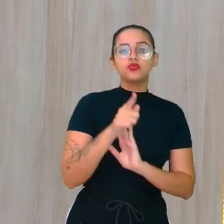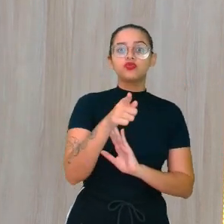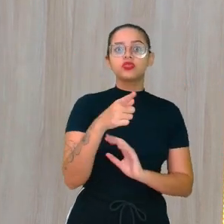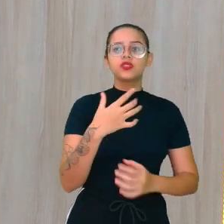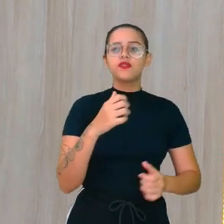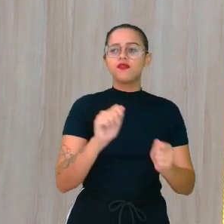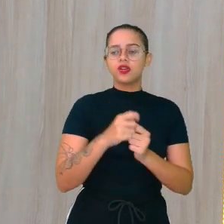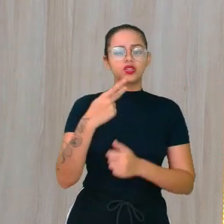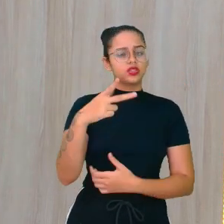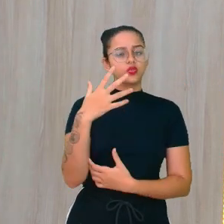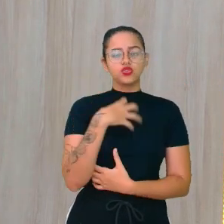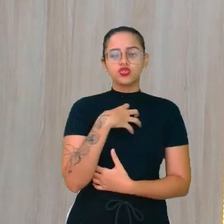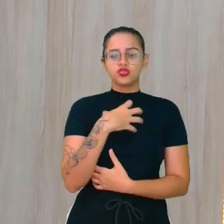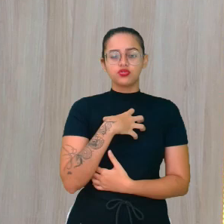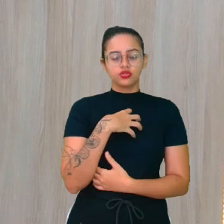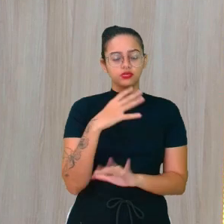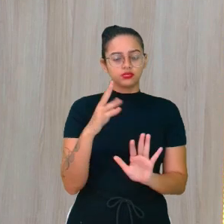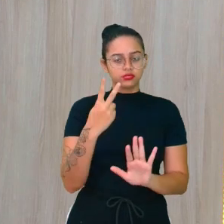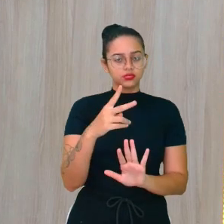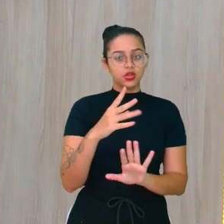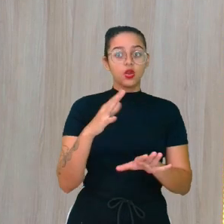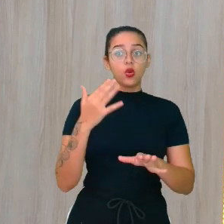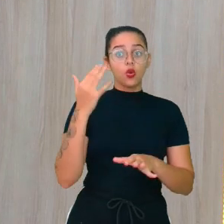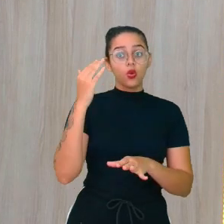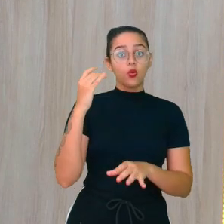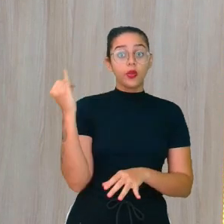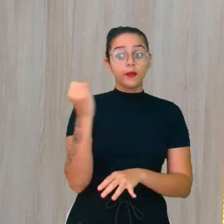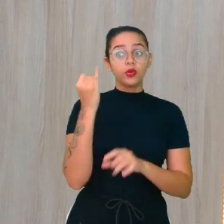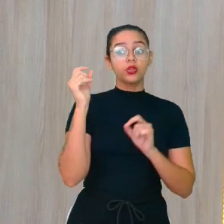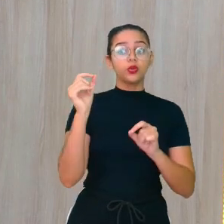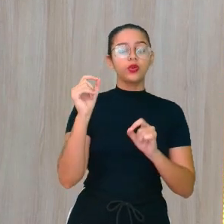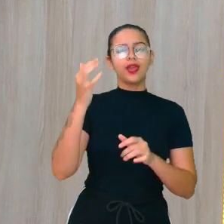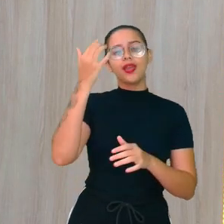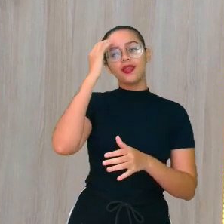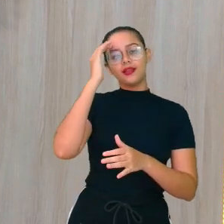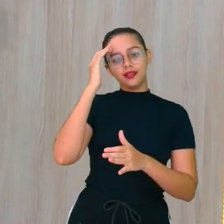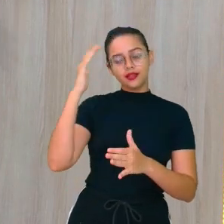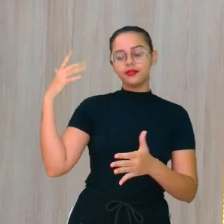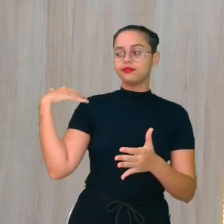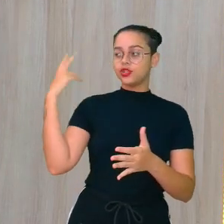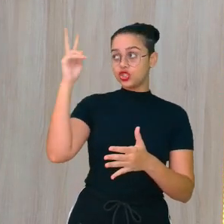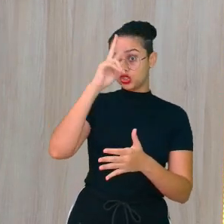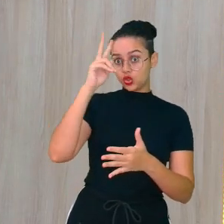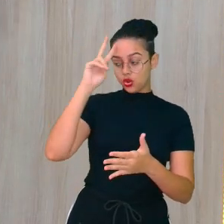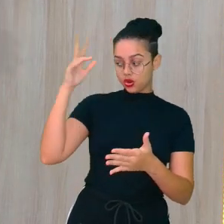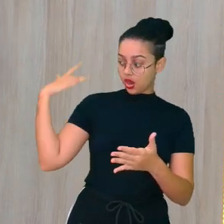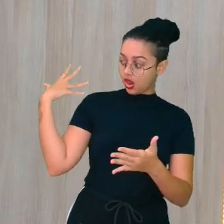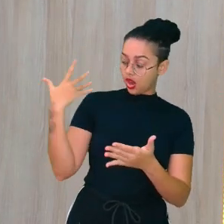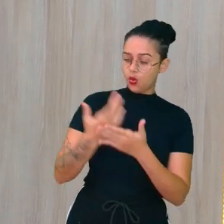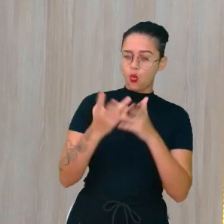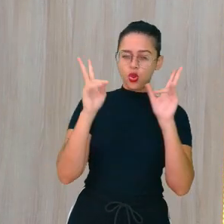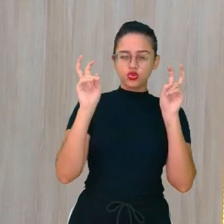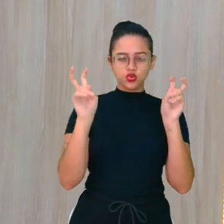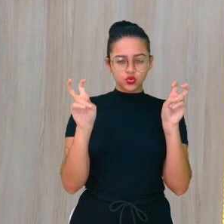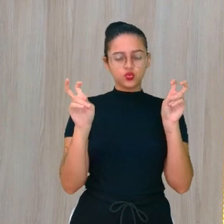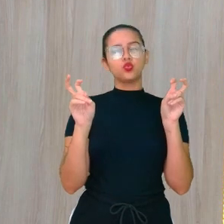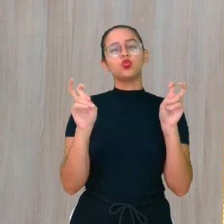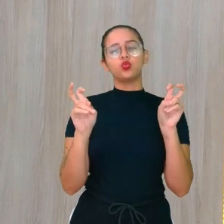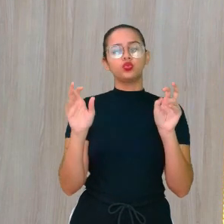seu jeito. Mas o importante é compreender historicamente algum assunto, algum tema,